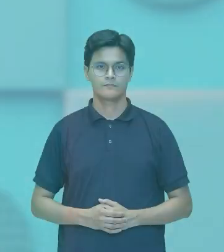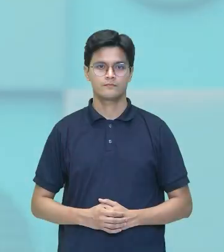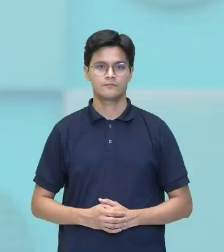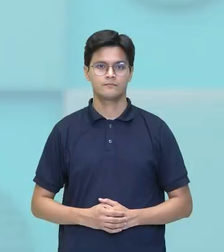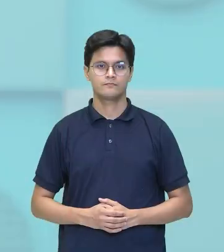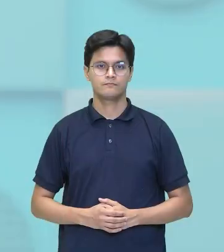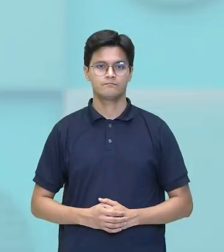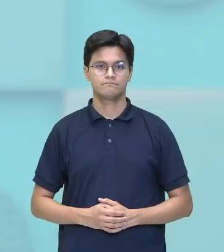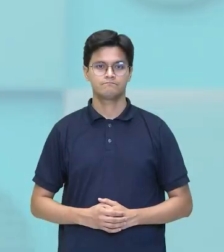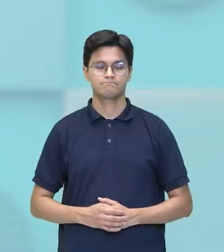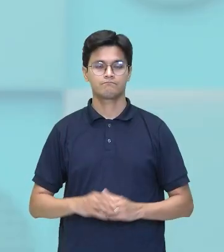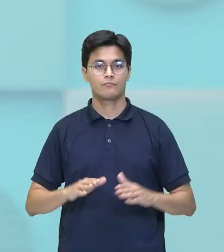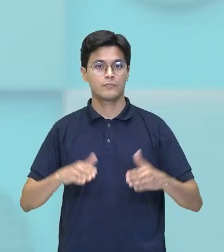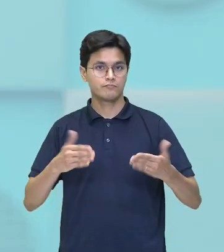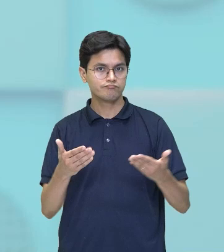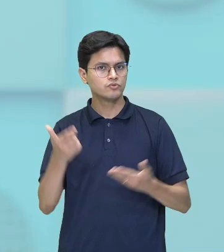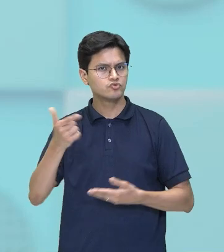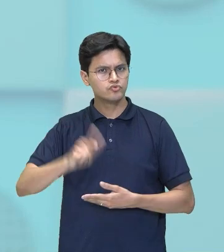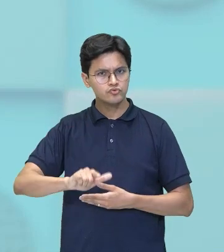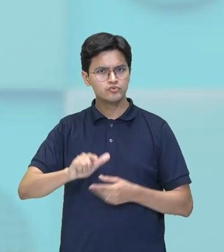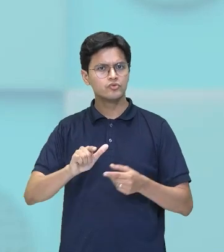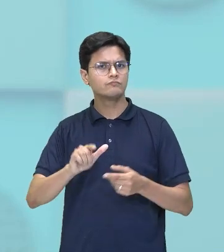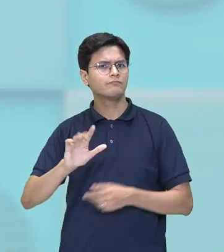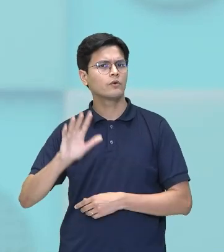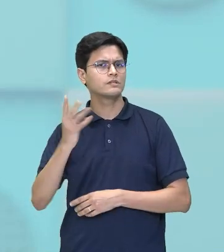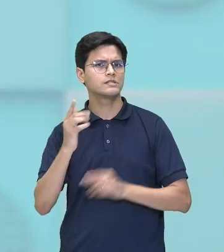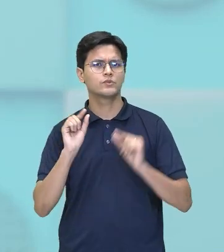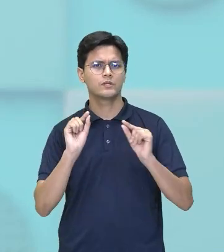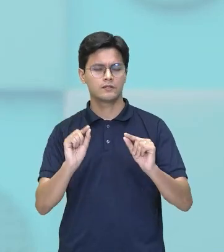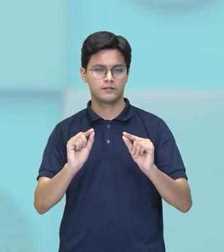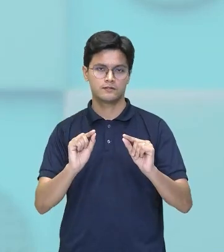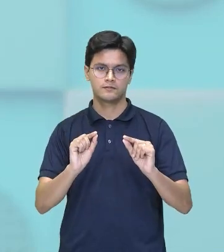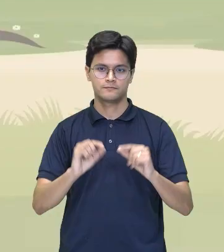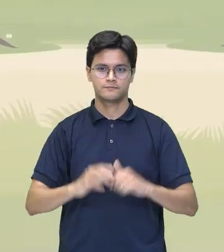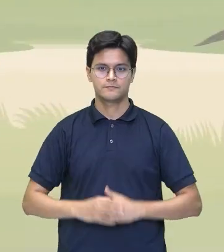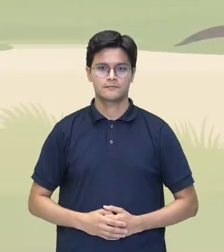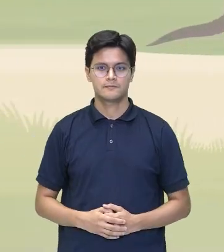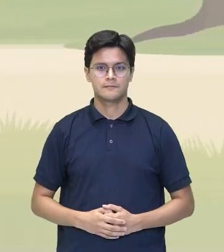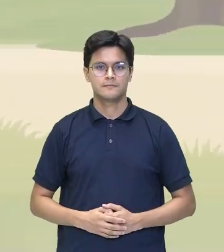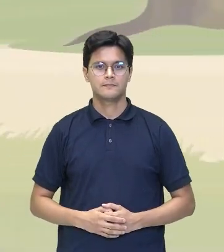Vamos ver aqui novamente, então, o que estava acontecendo nessa segunda parte?